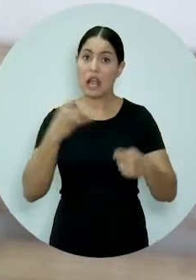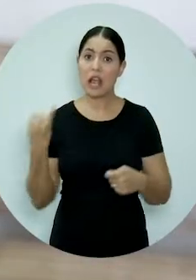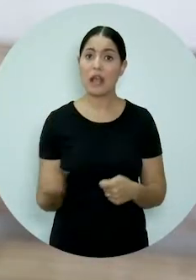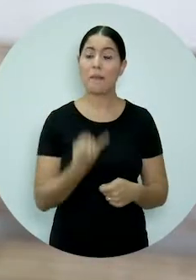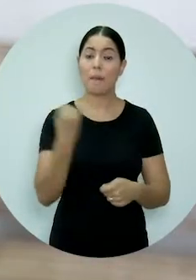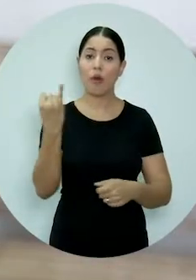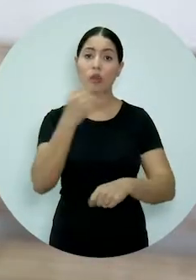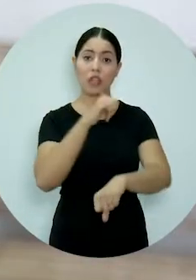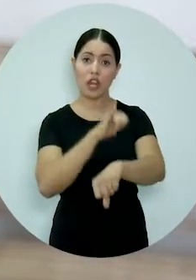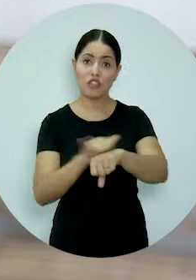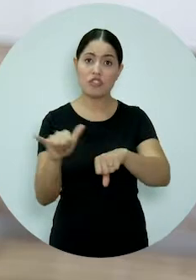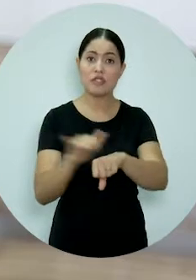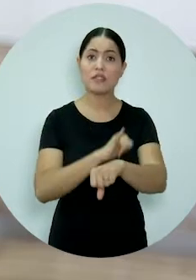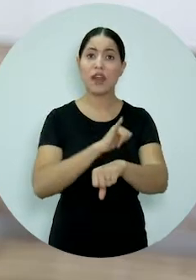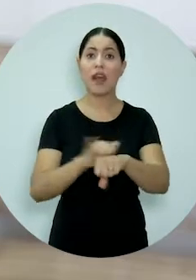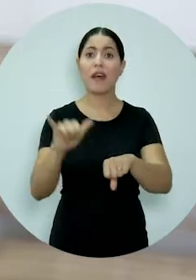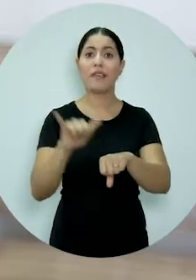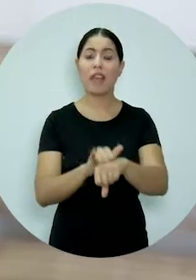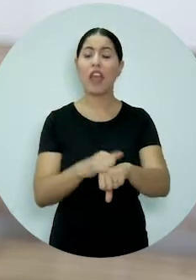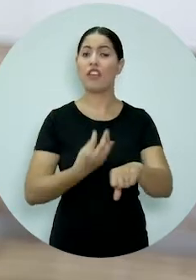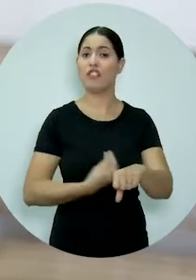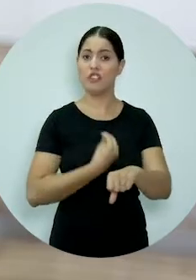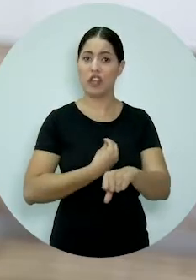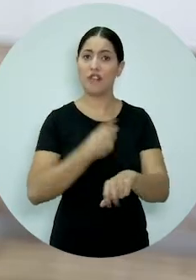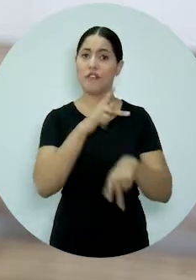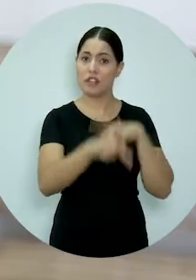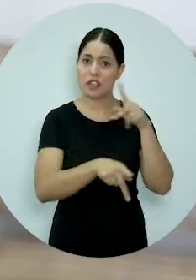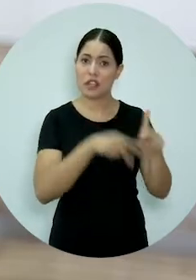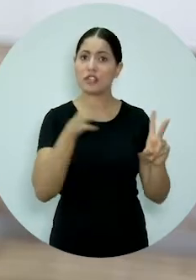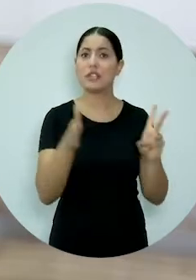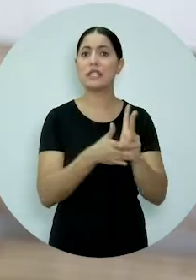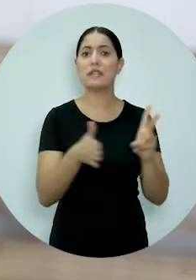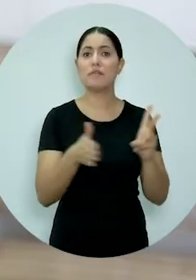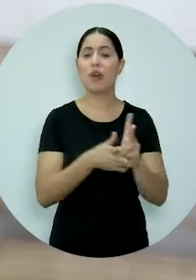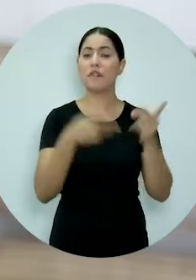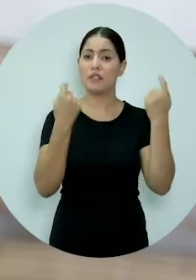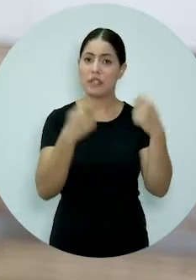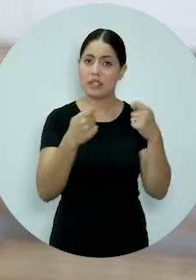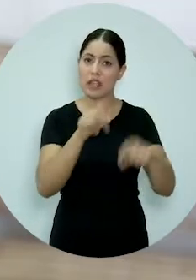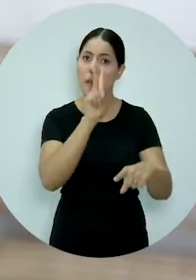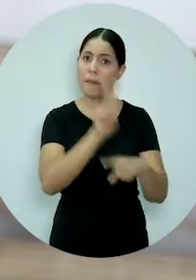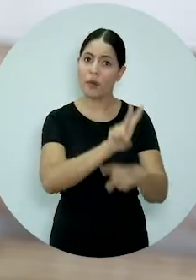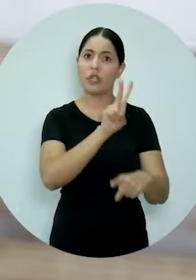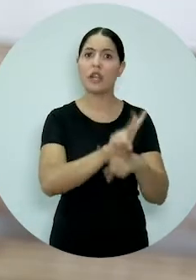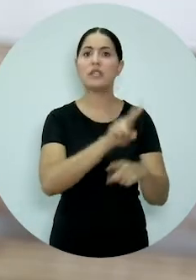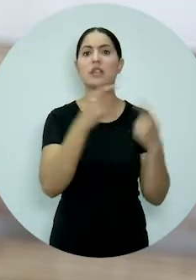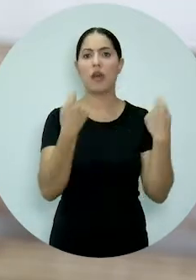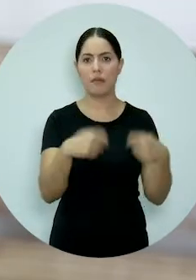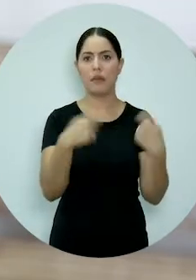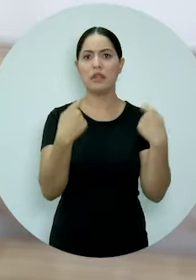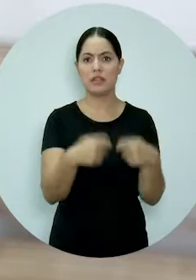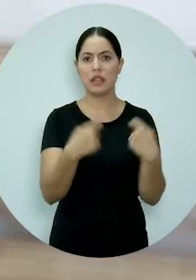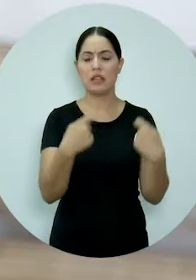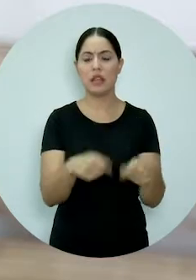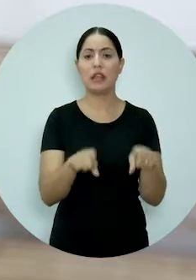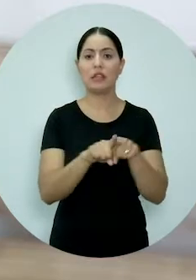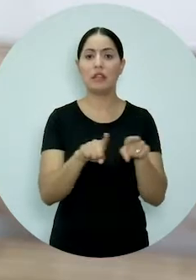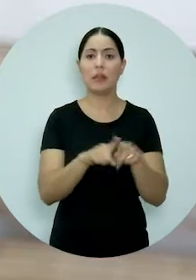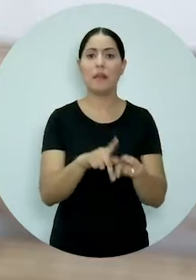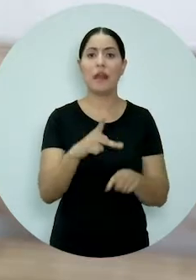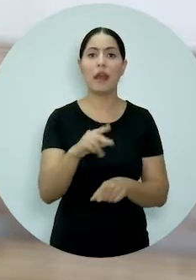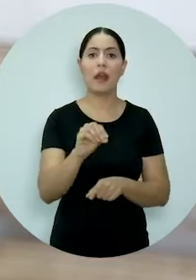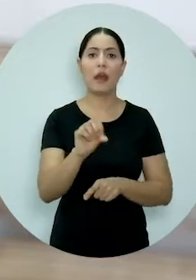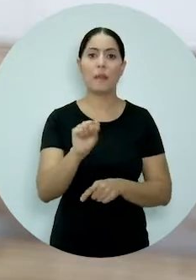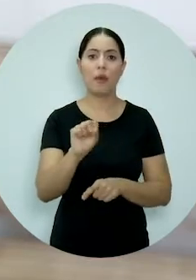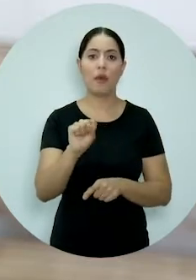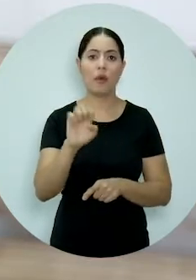a relevância estratégica para a existência desses povos, em que essas terras sejam protegidas, a